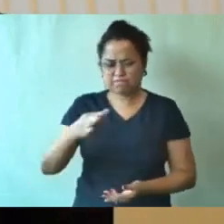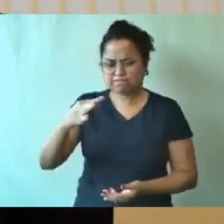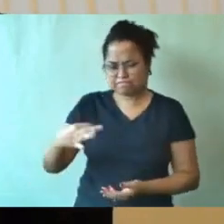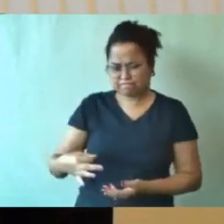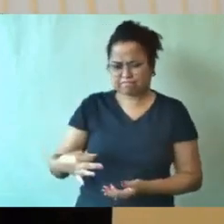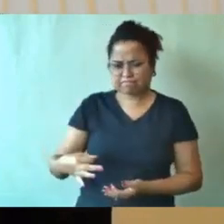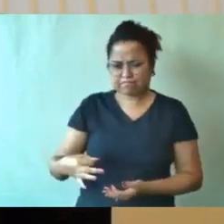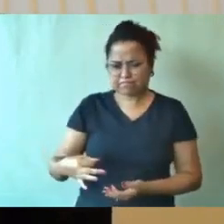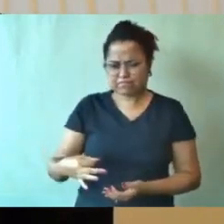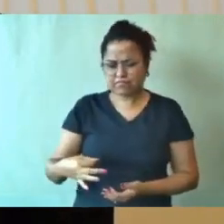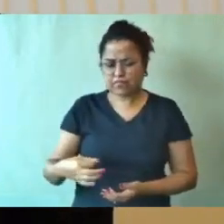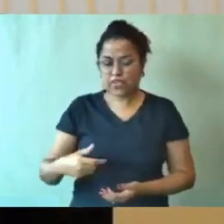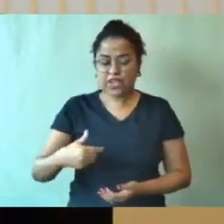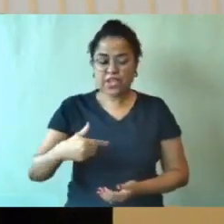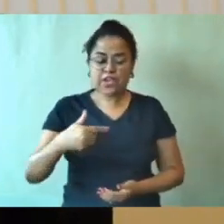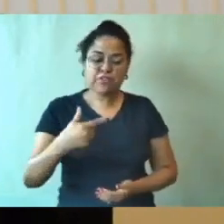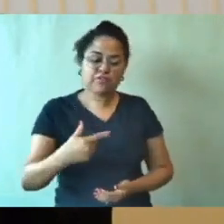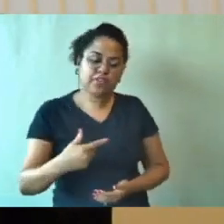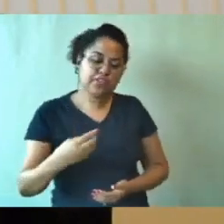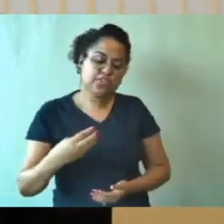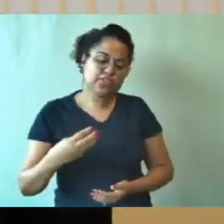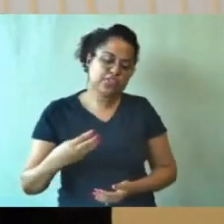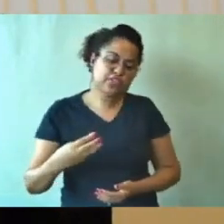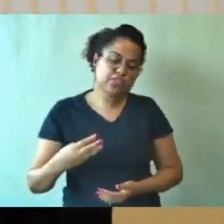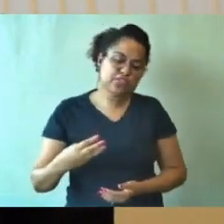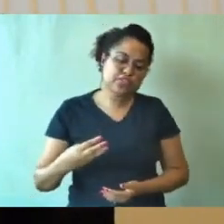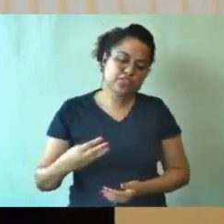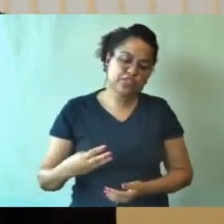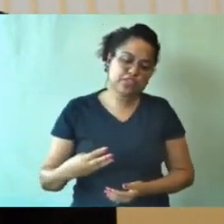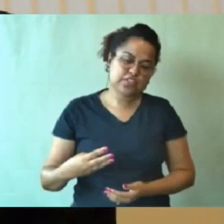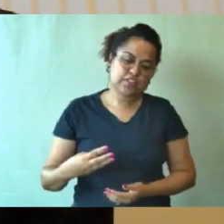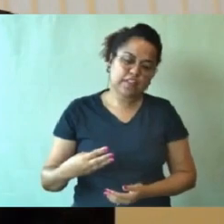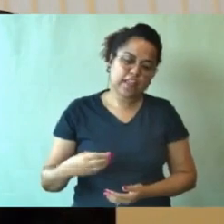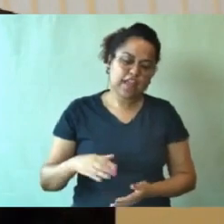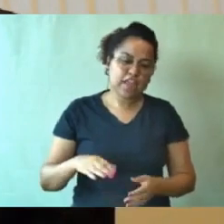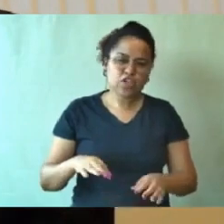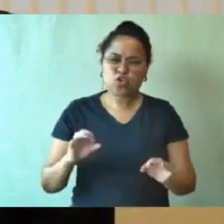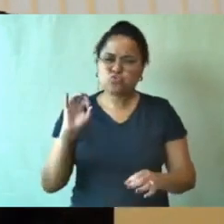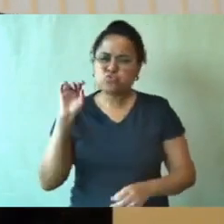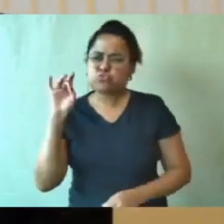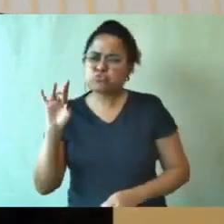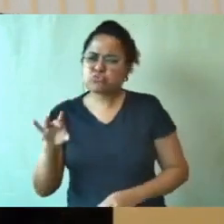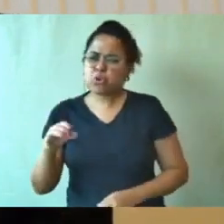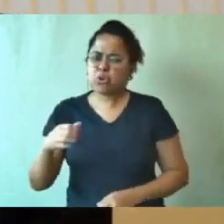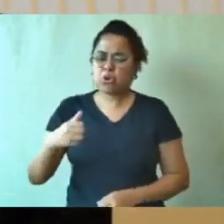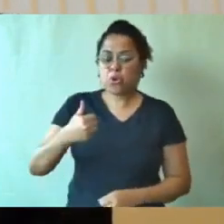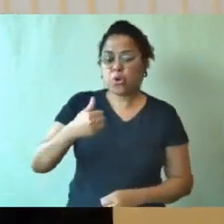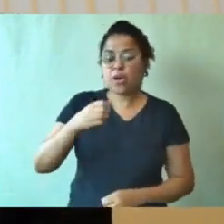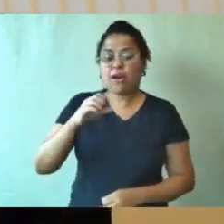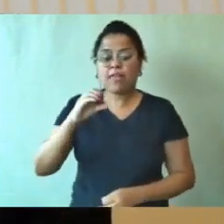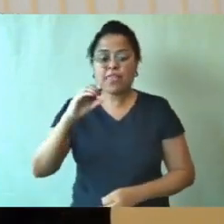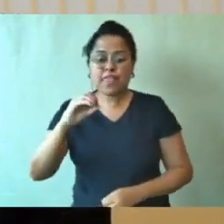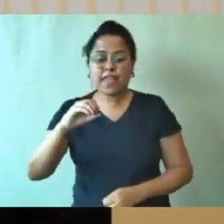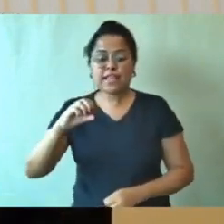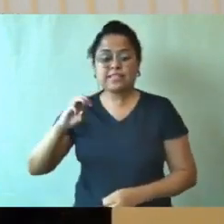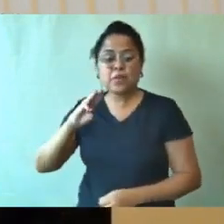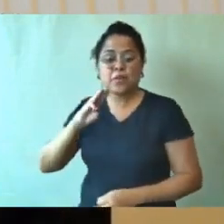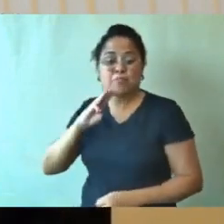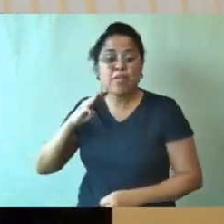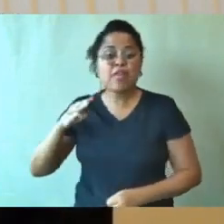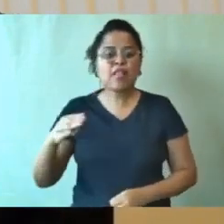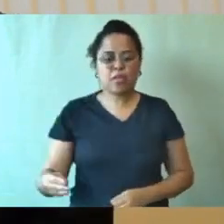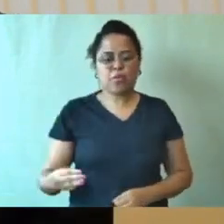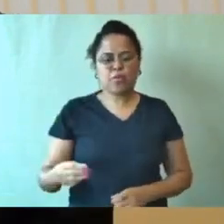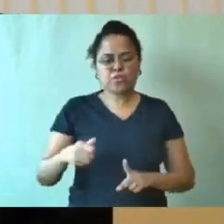prorrogado para 23, janeiro, fevereiro e março, apenas 10 milhões por mês. Isto era impossível das empresas